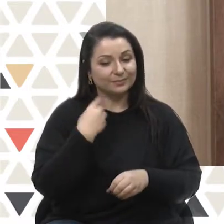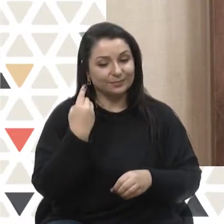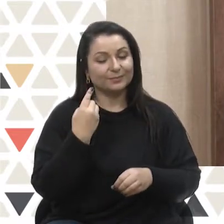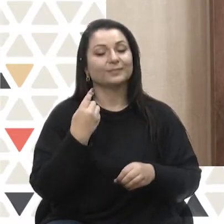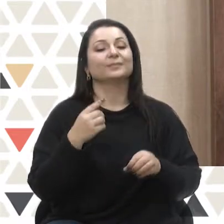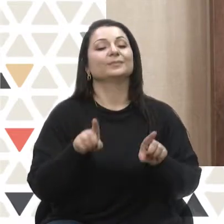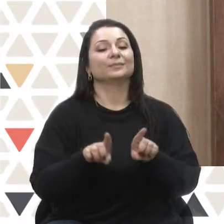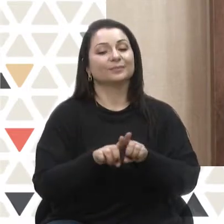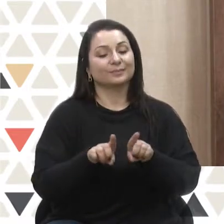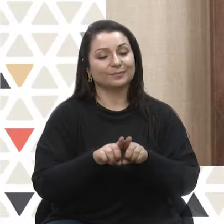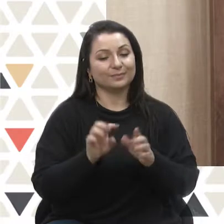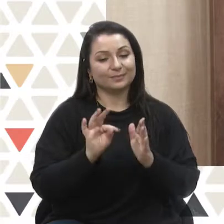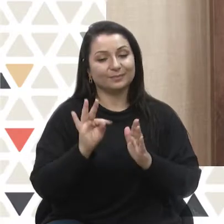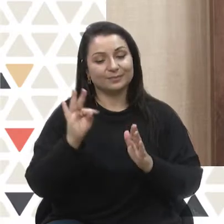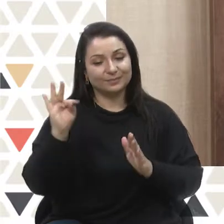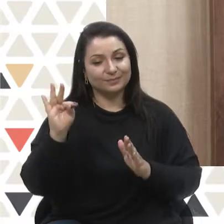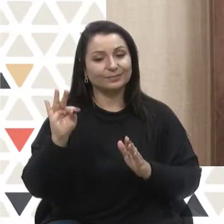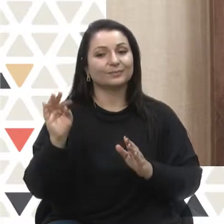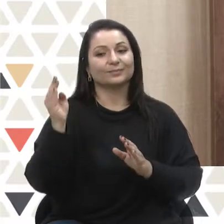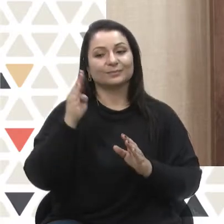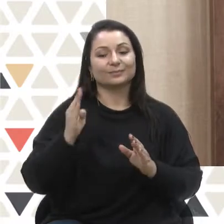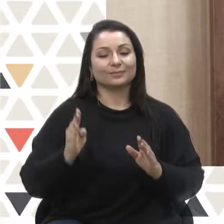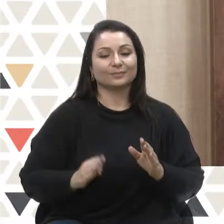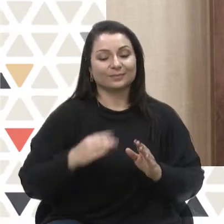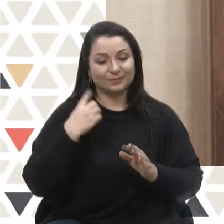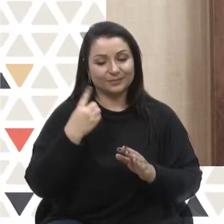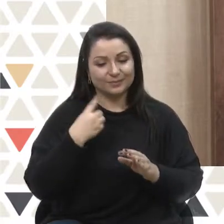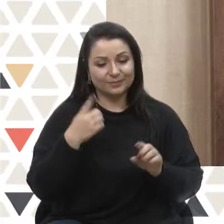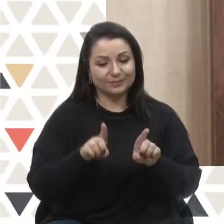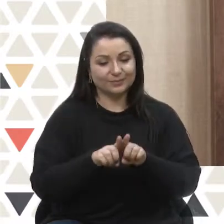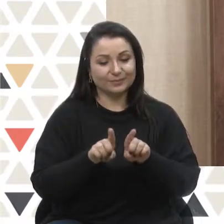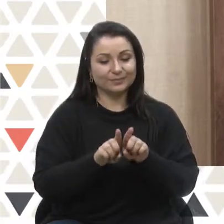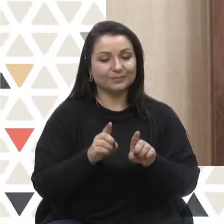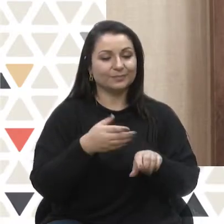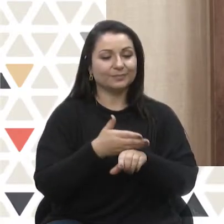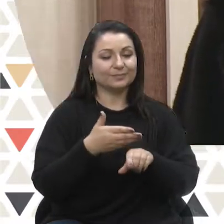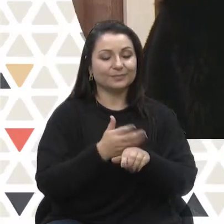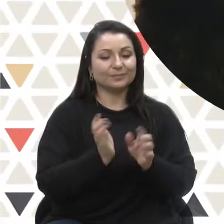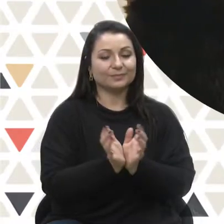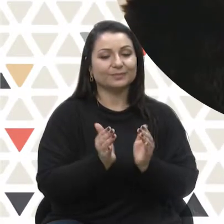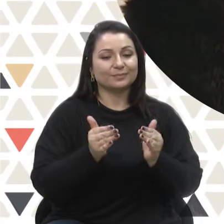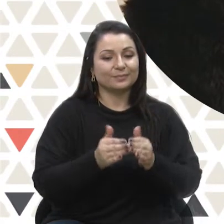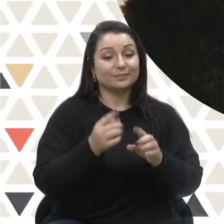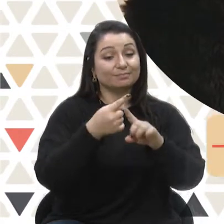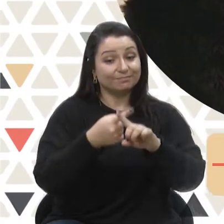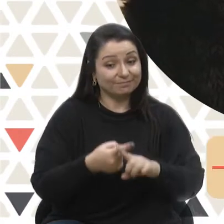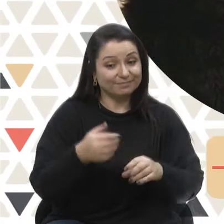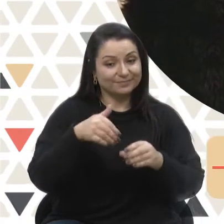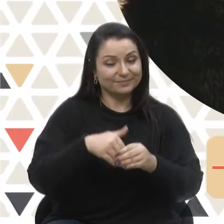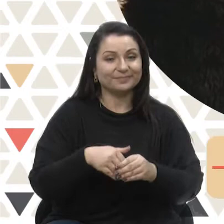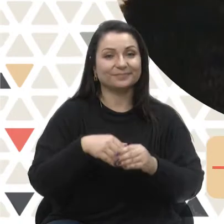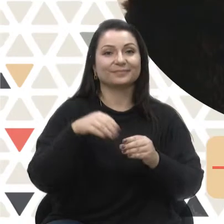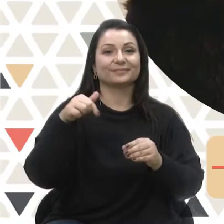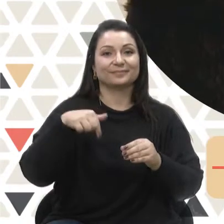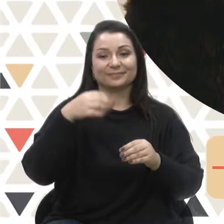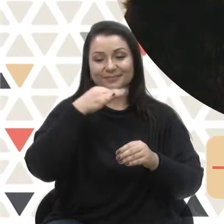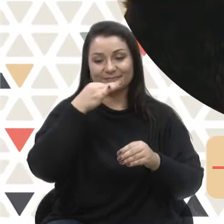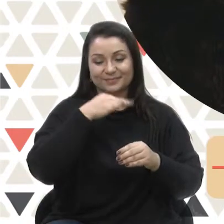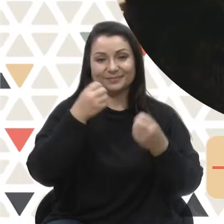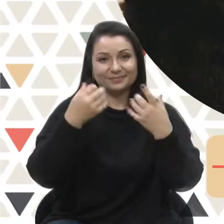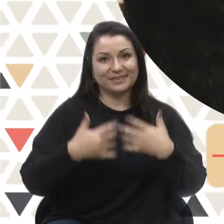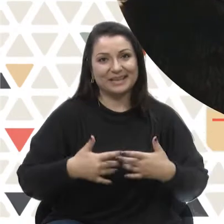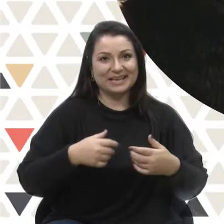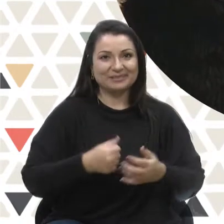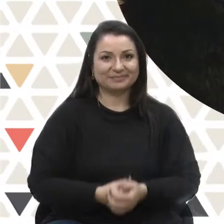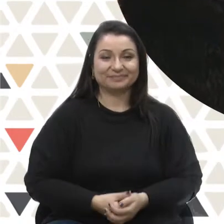comissão Estadual de direitos das startups e tecnologia da Associação Brasileira de advogados e membro da comissão de pleitos eleitorais